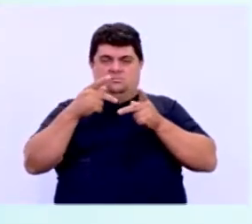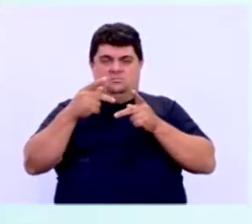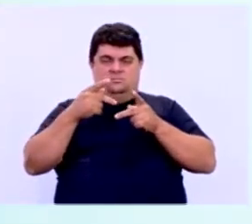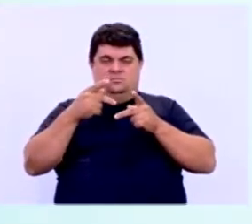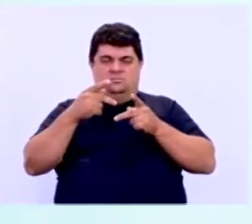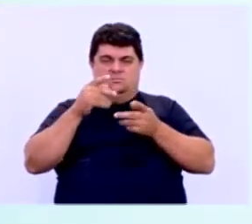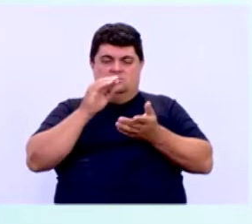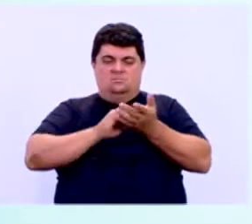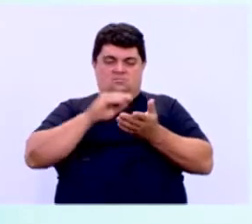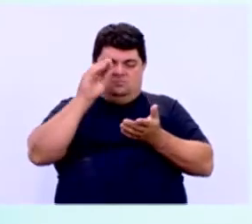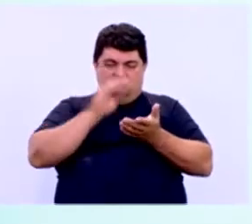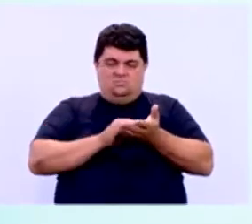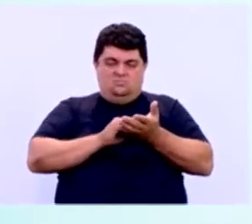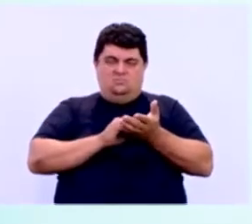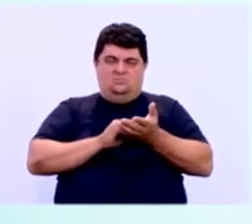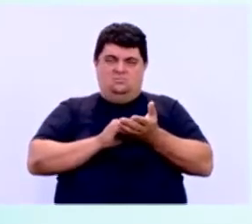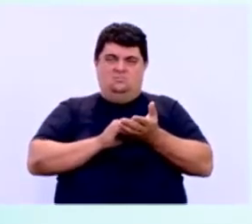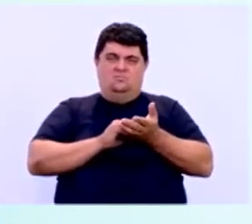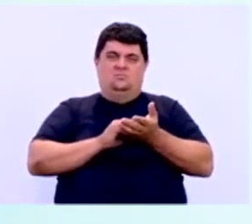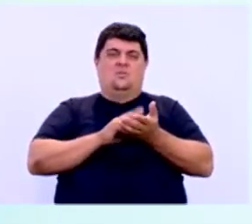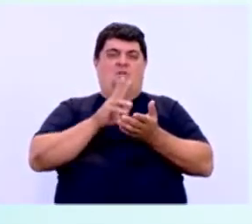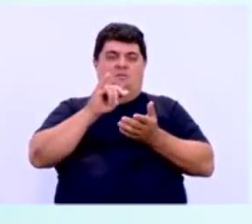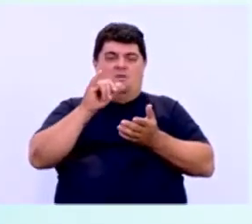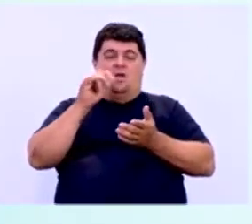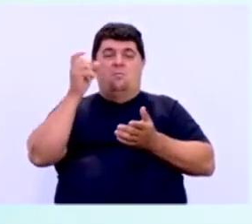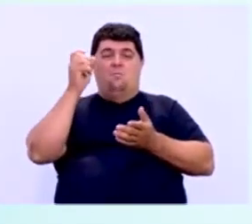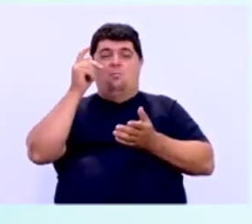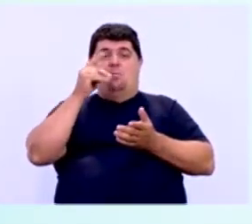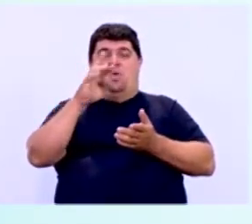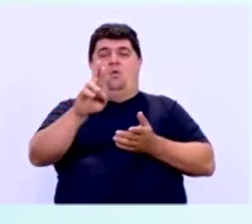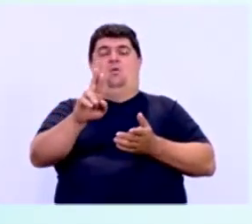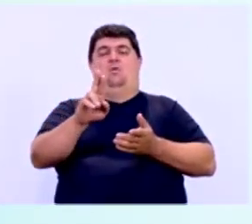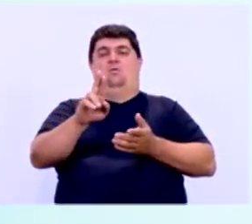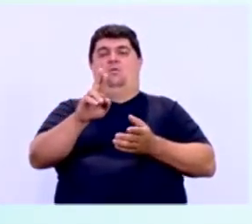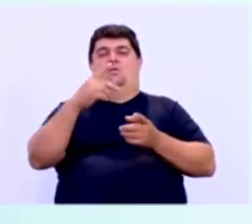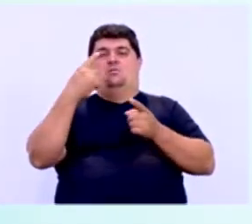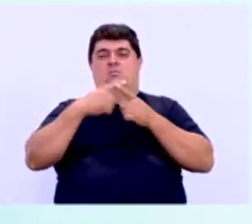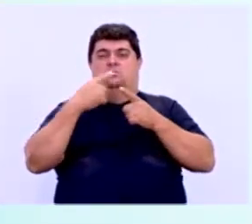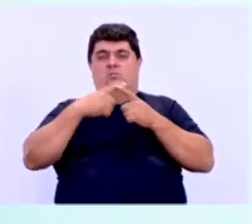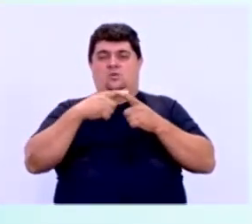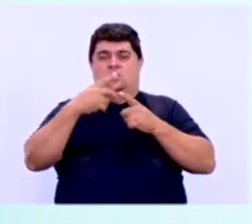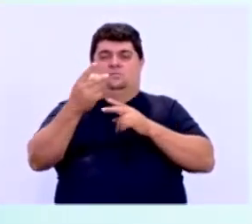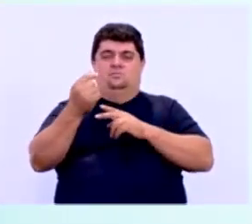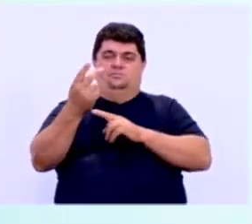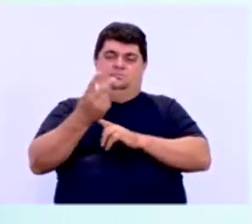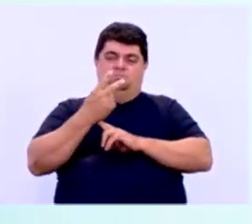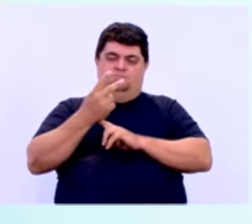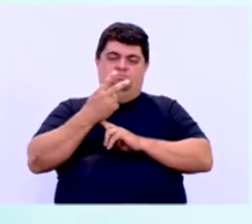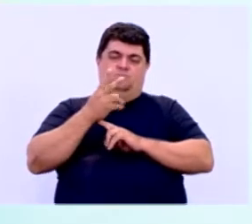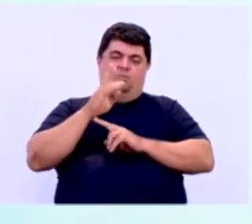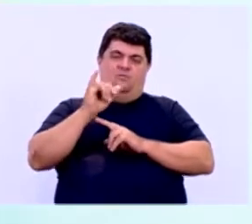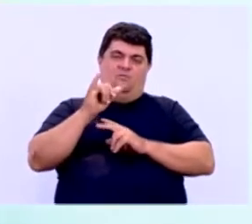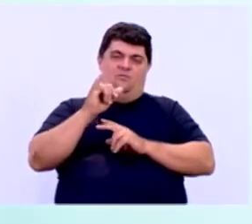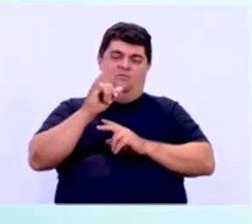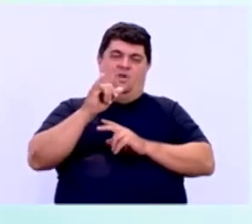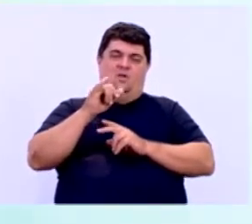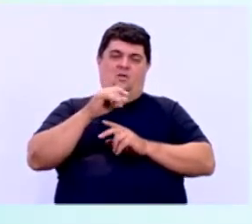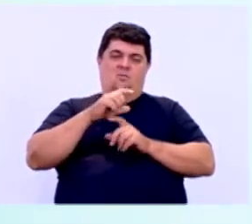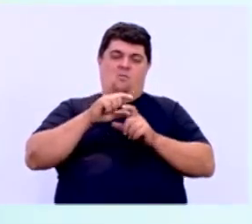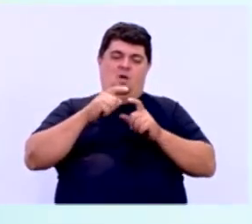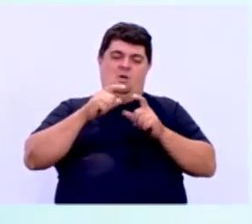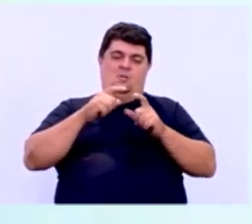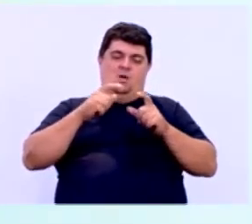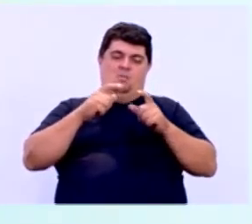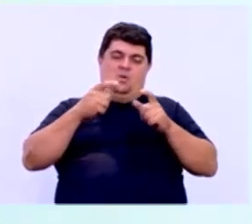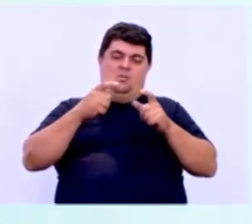houver planejamento financeiro, a situação vai ficando complicada, porque esses empréstimos eles vão ocasionando uma bola de neve, né,